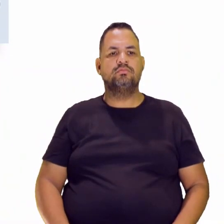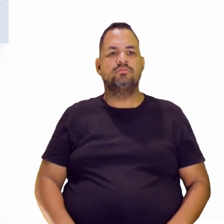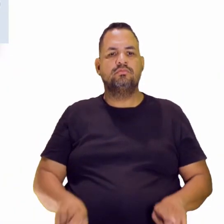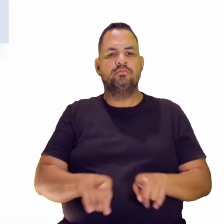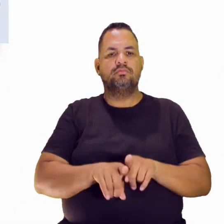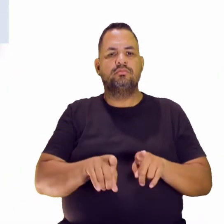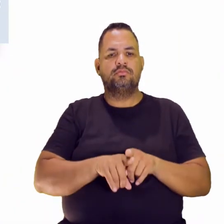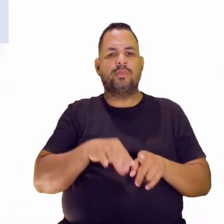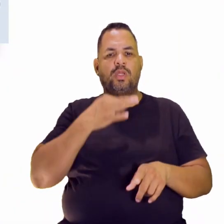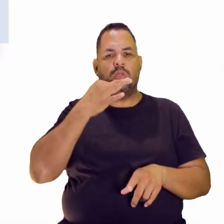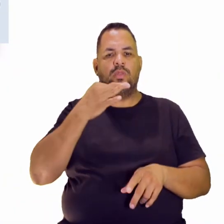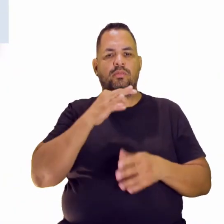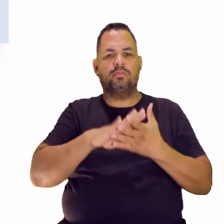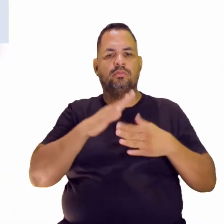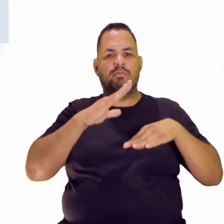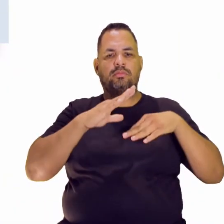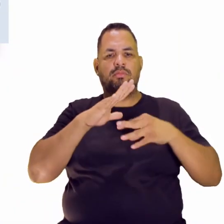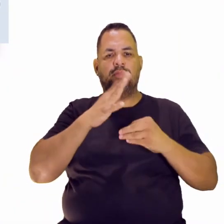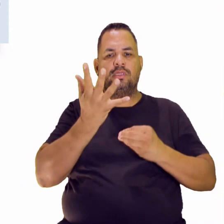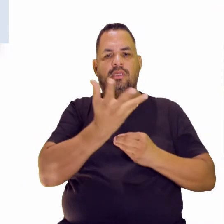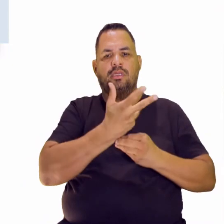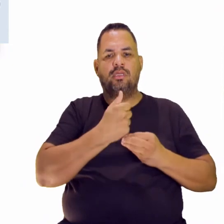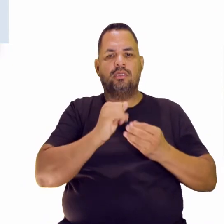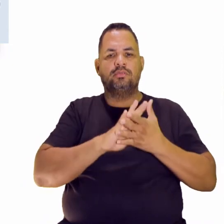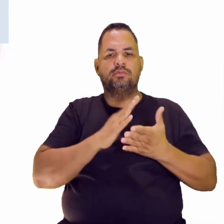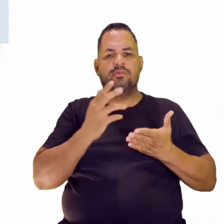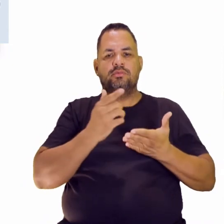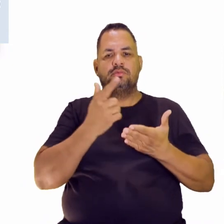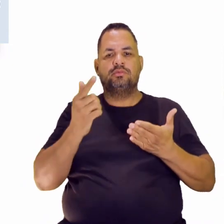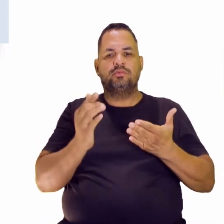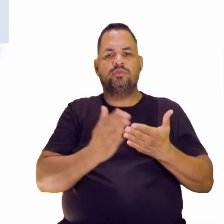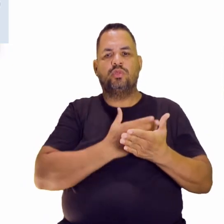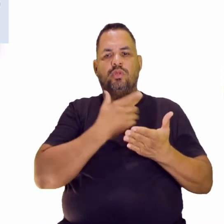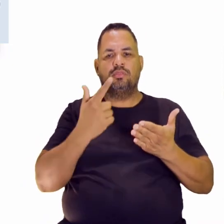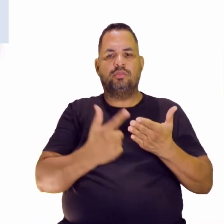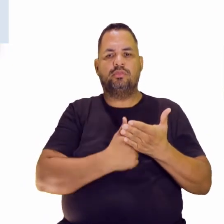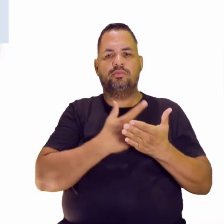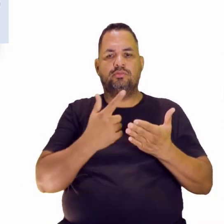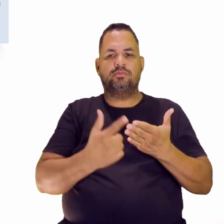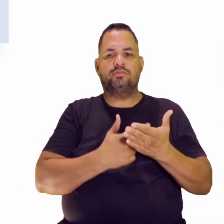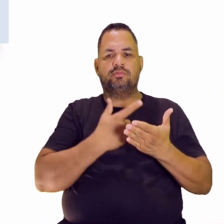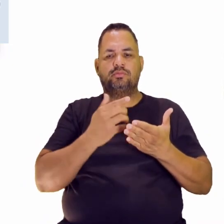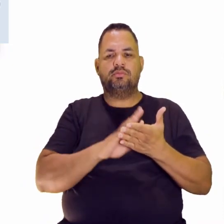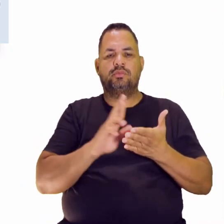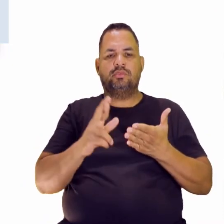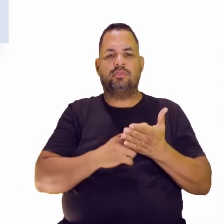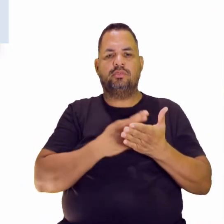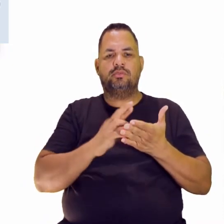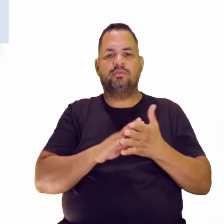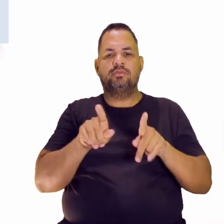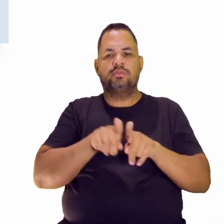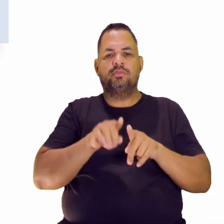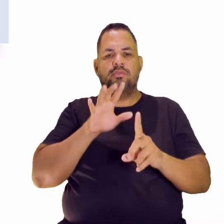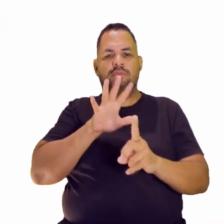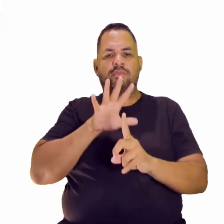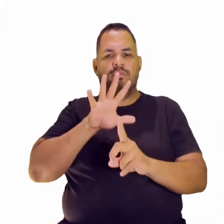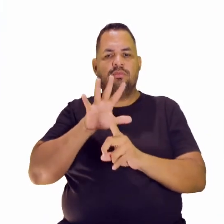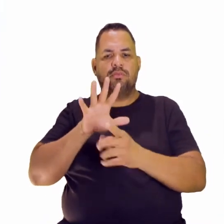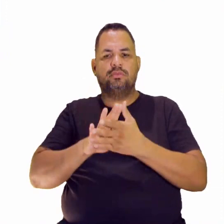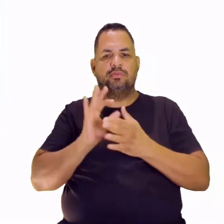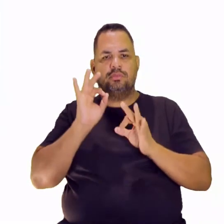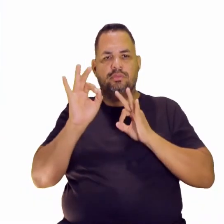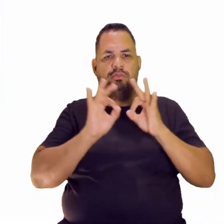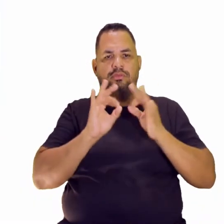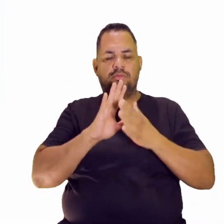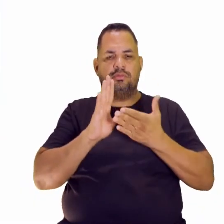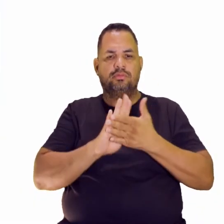Ele foi um crítico de arte também, de jornais e revistas, teve um papel importante na implantação do modernismo no